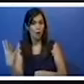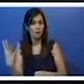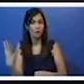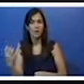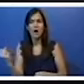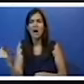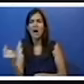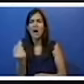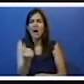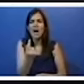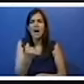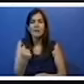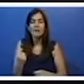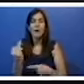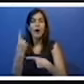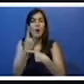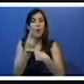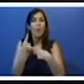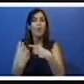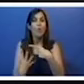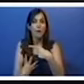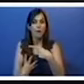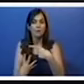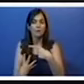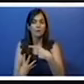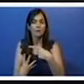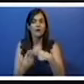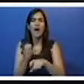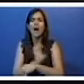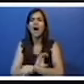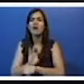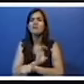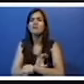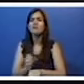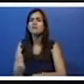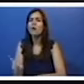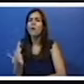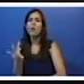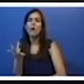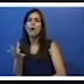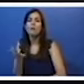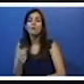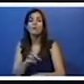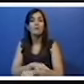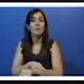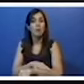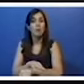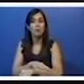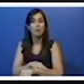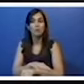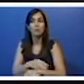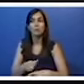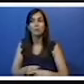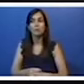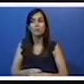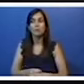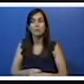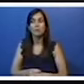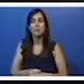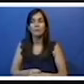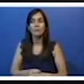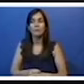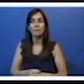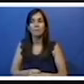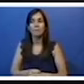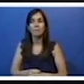cada parte um quarto a cinza quantas cinzas para formar marrom a cinza média um